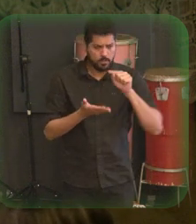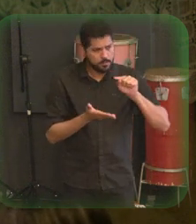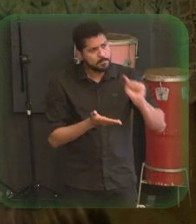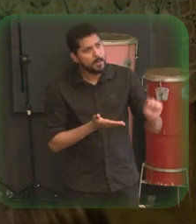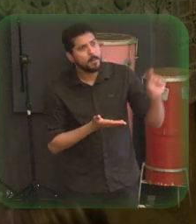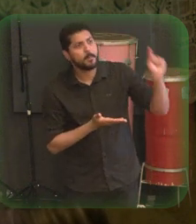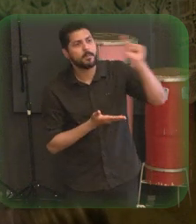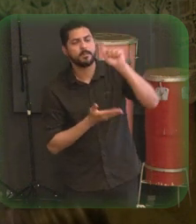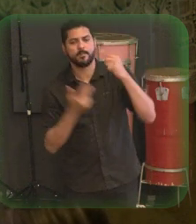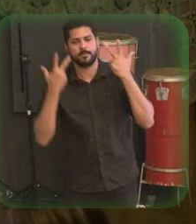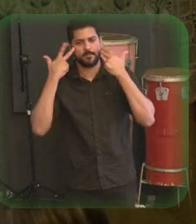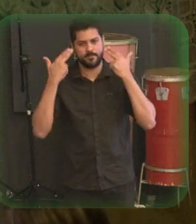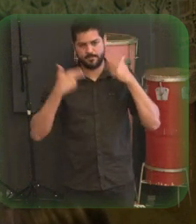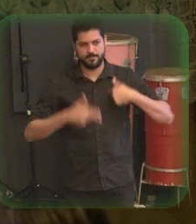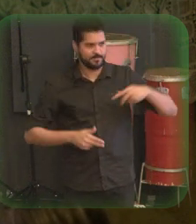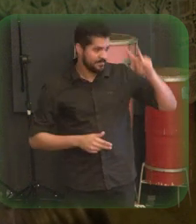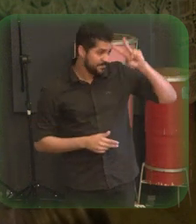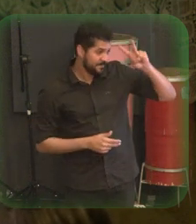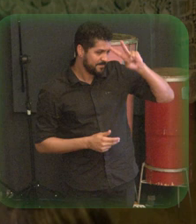jovem,